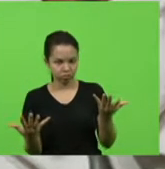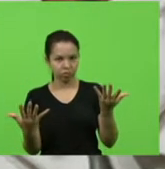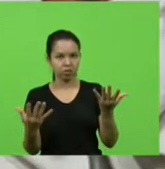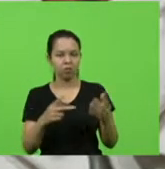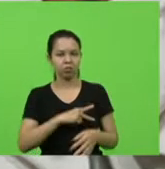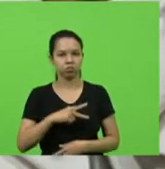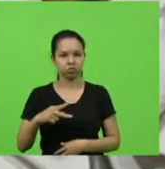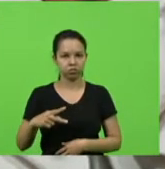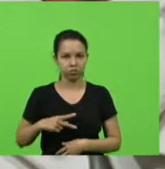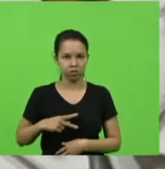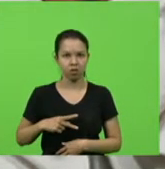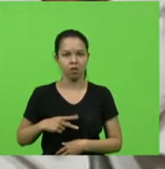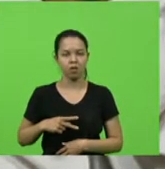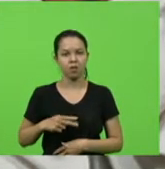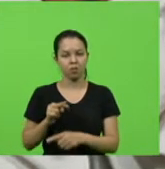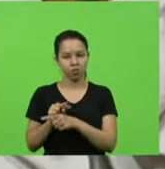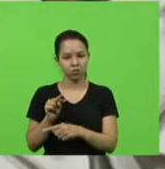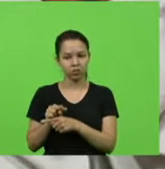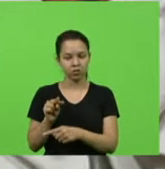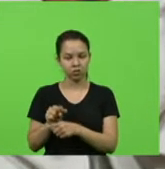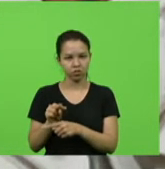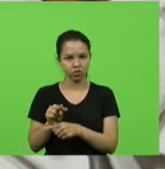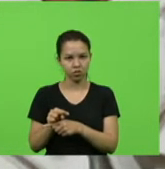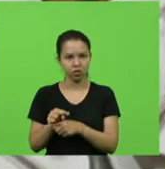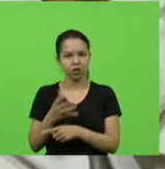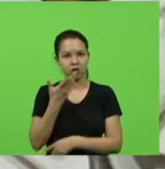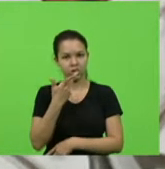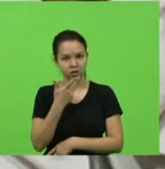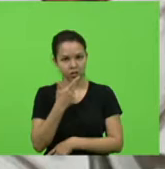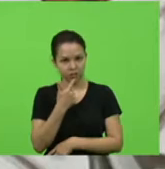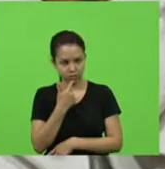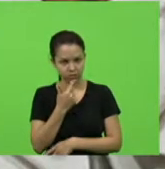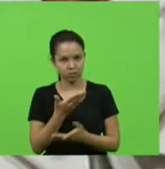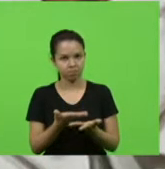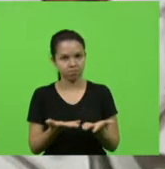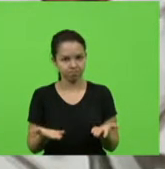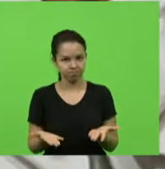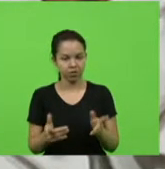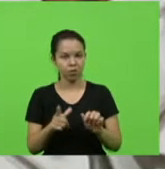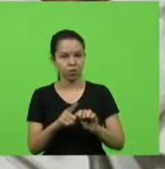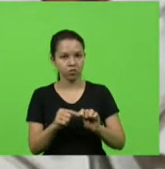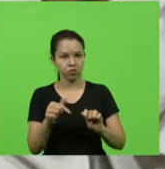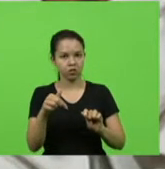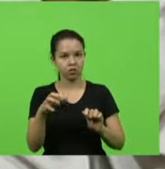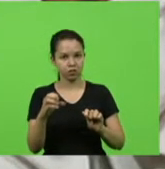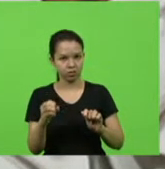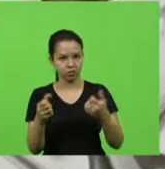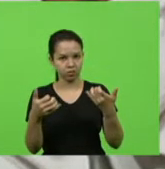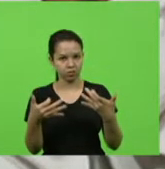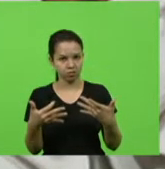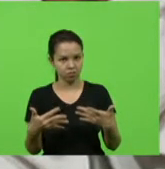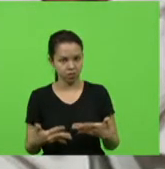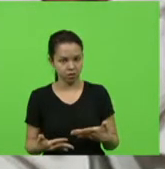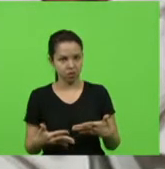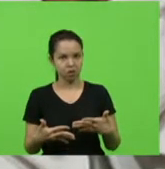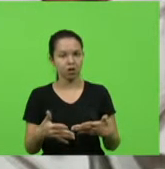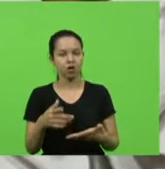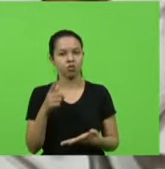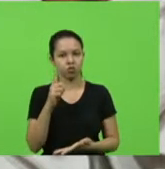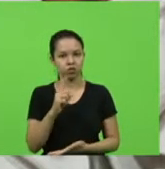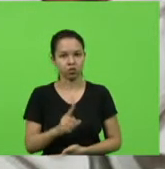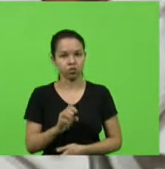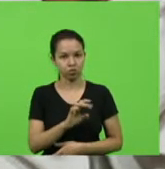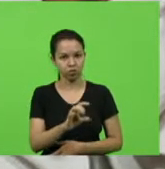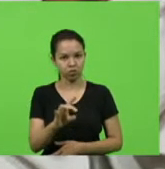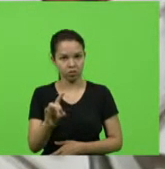do conteúdo desses eventos. Pode passar mais um. E o artigo 70 é dever de todos prevenir a ocorrência de ameaça à violação dos direitos da